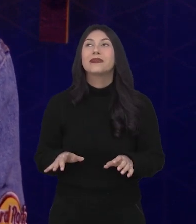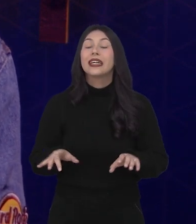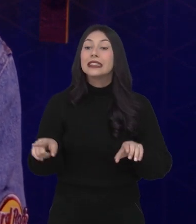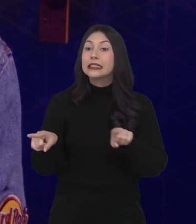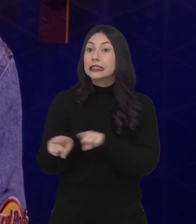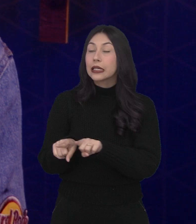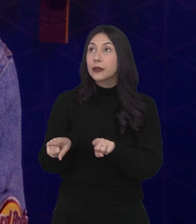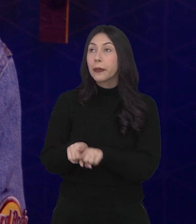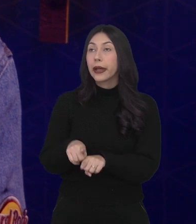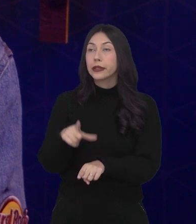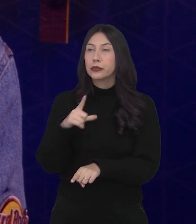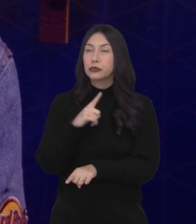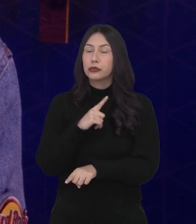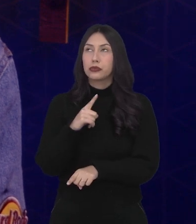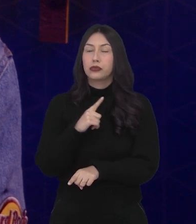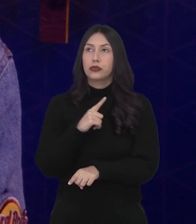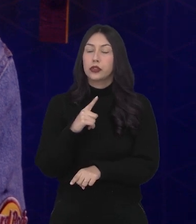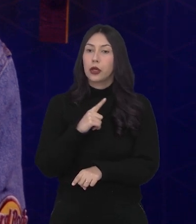A gente tinha também...